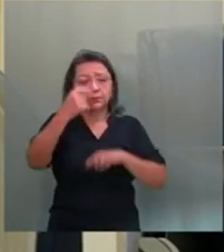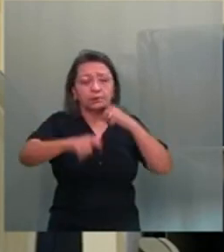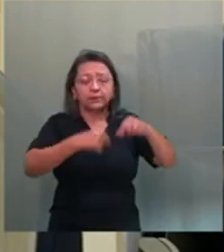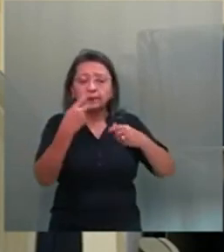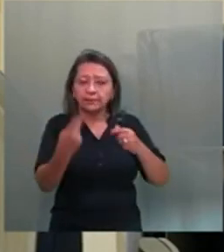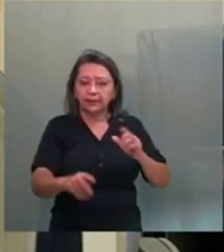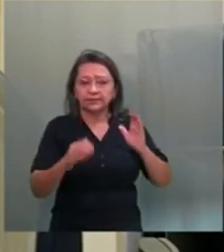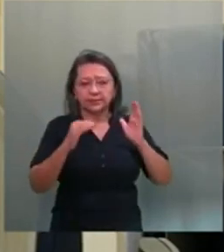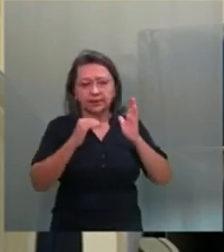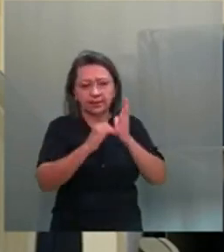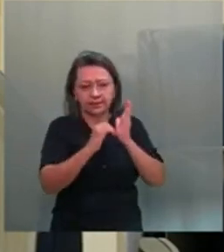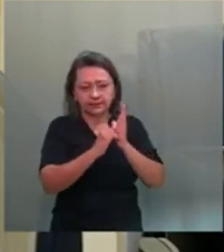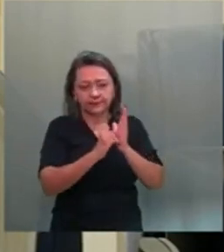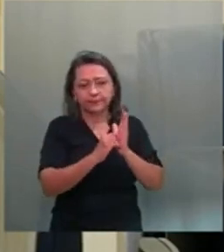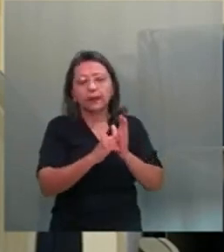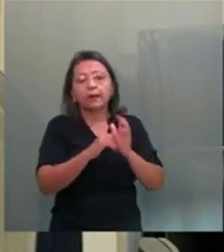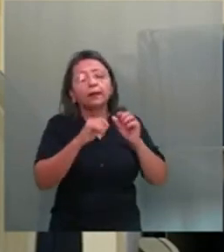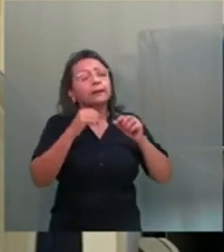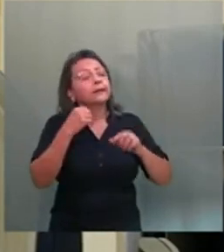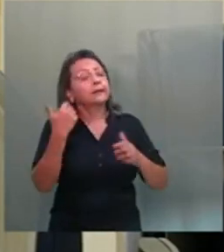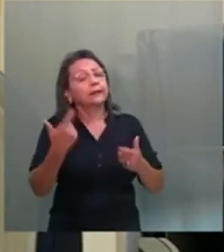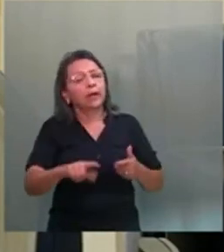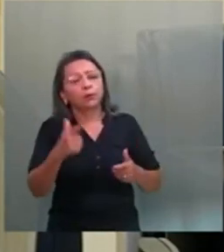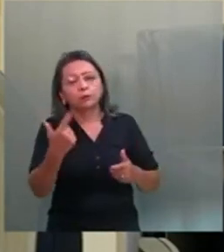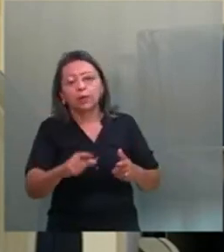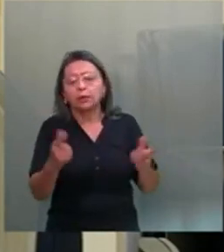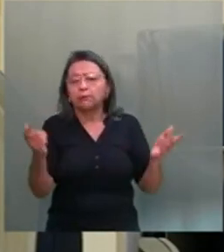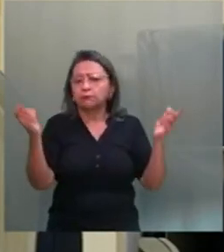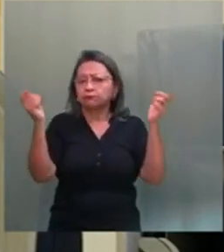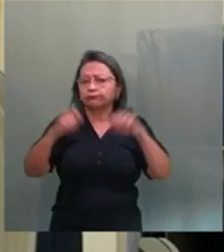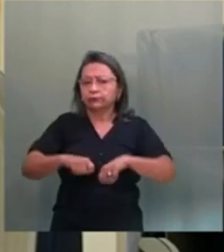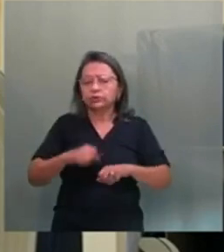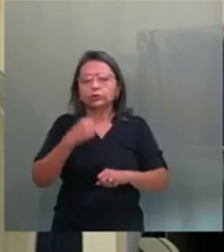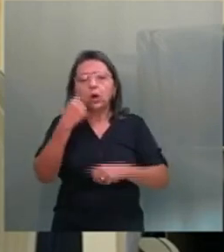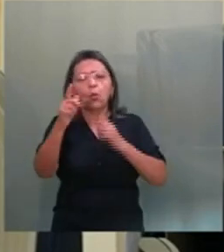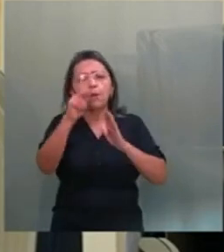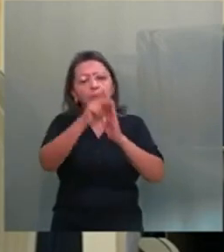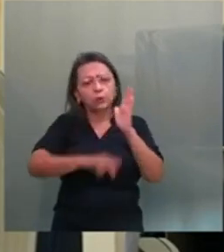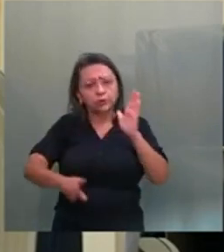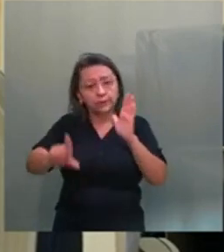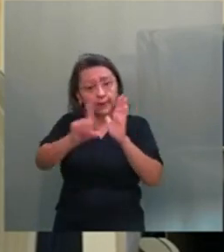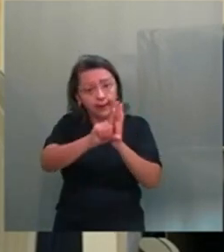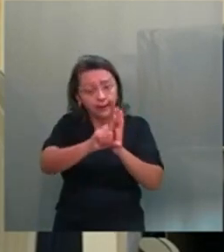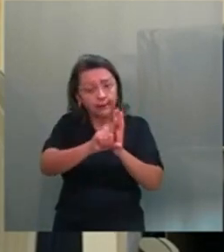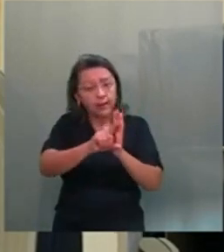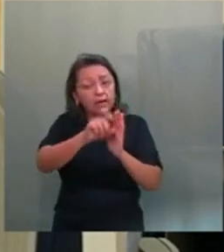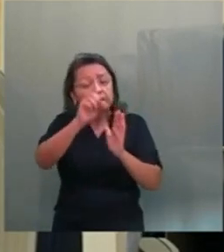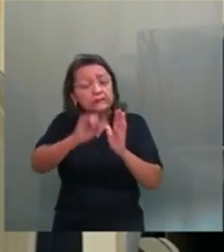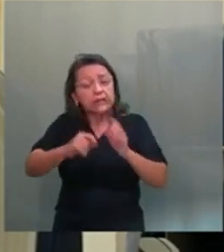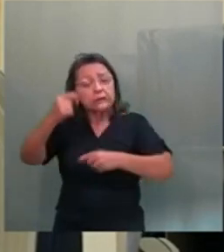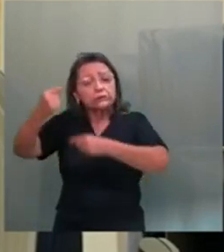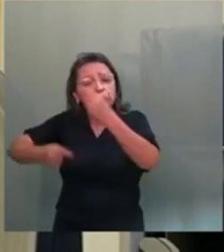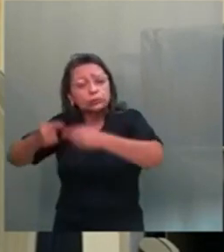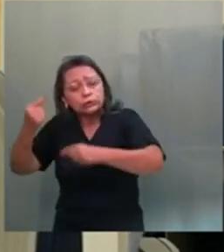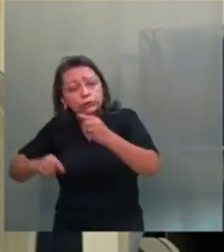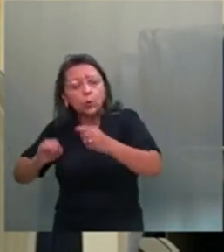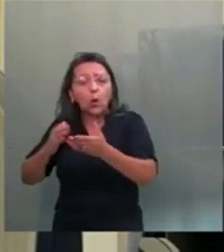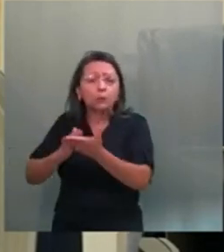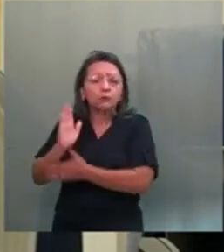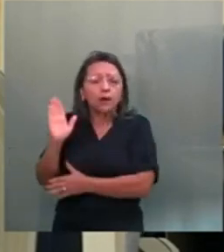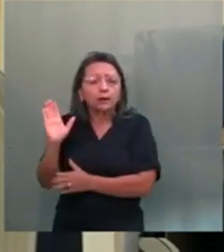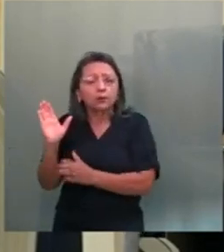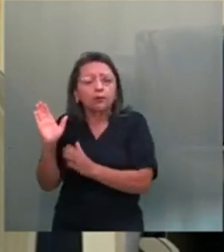dessa casa. Não existe a possibilidade de algum projeto de lei ser discutido ou